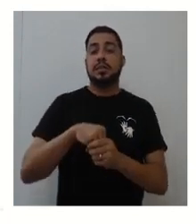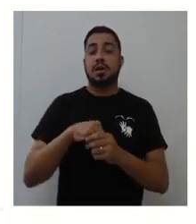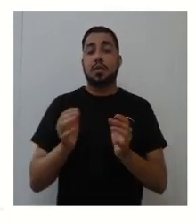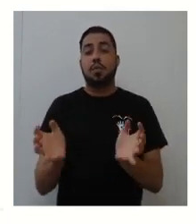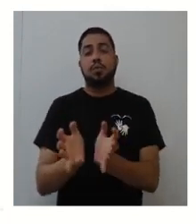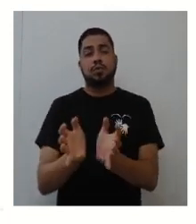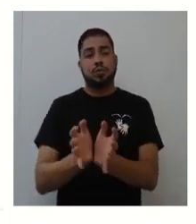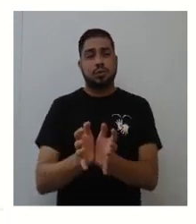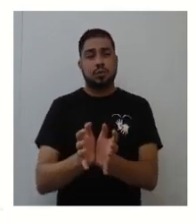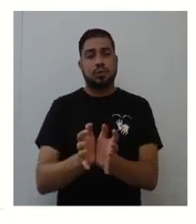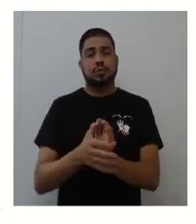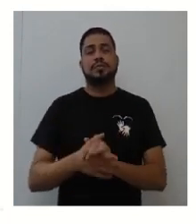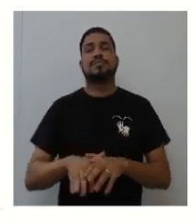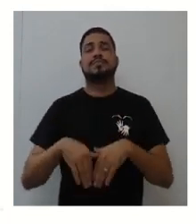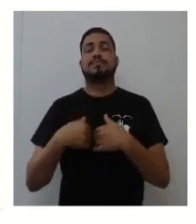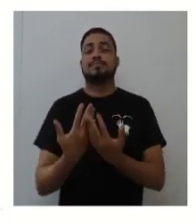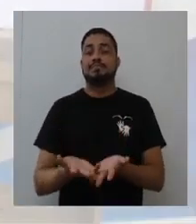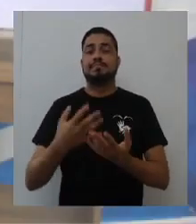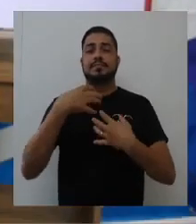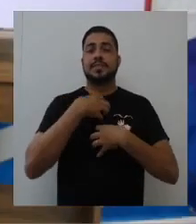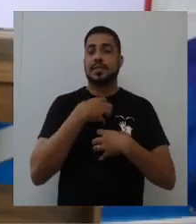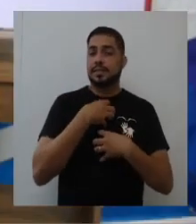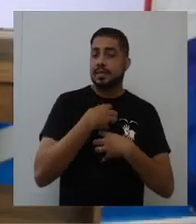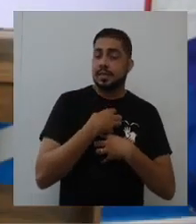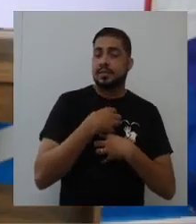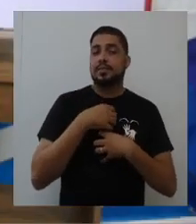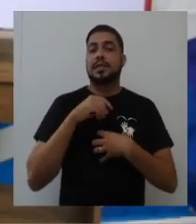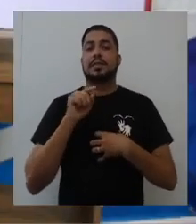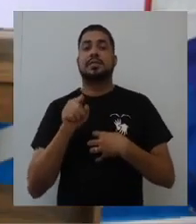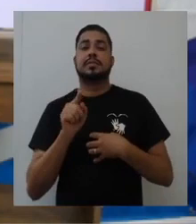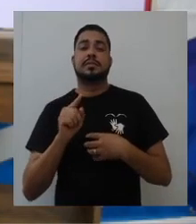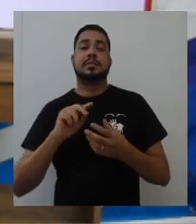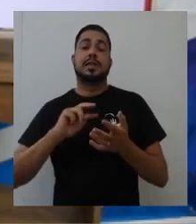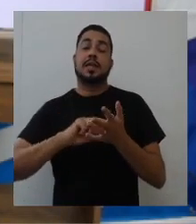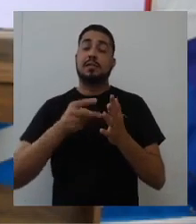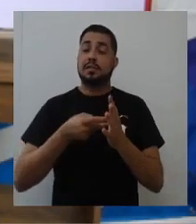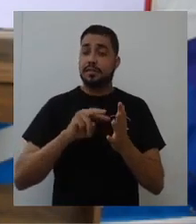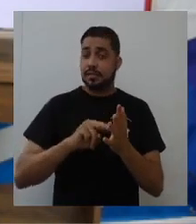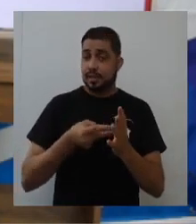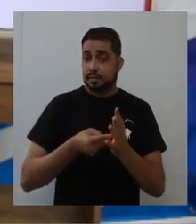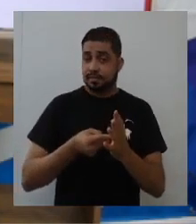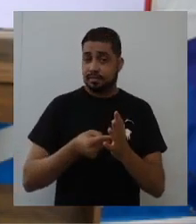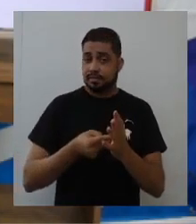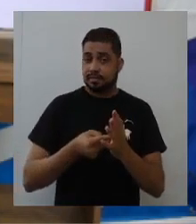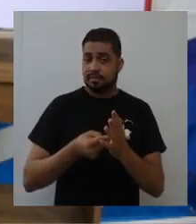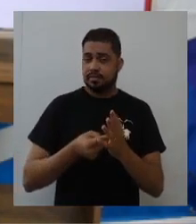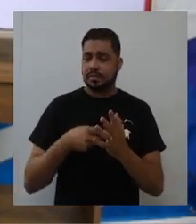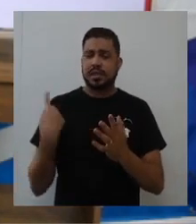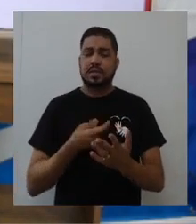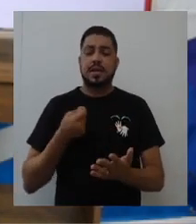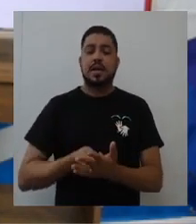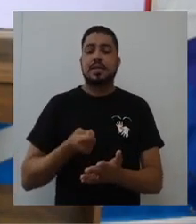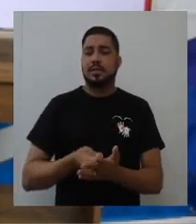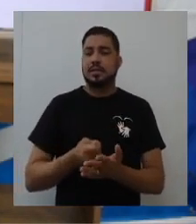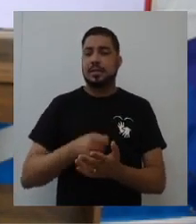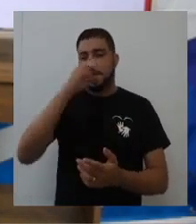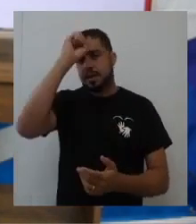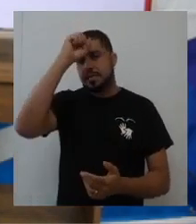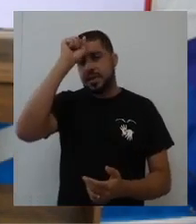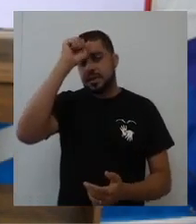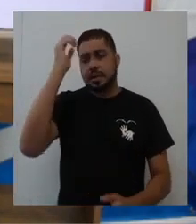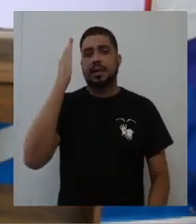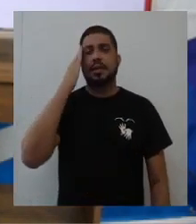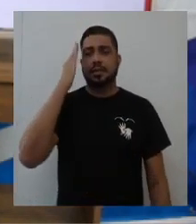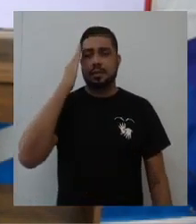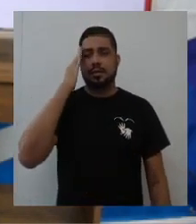conjunto. Certo? Então, o sentido nada mais é do que o significado. A gente vai tentar apreender, compreender